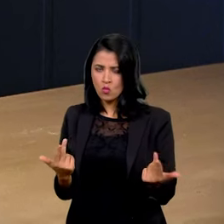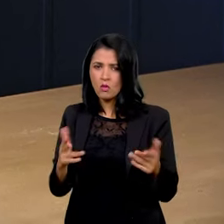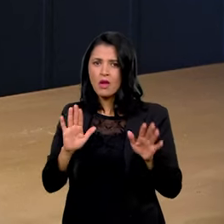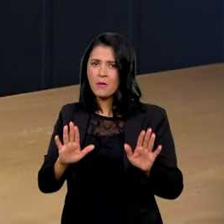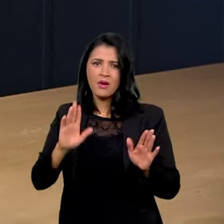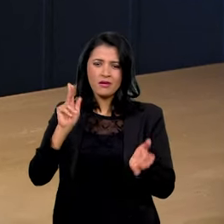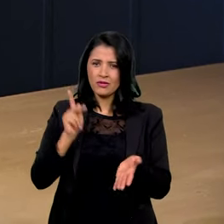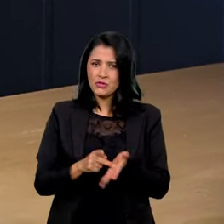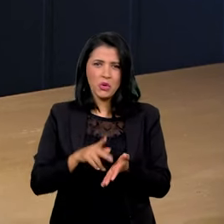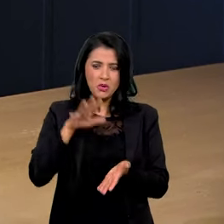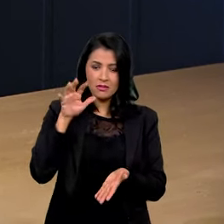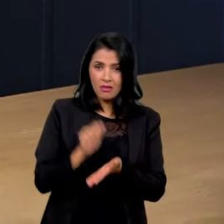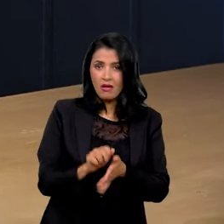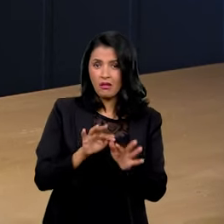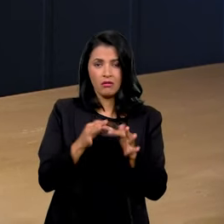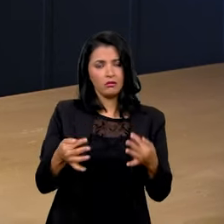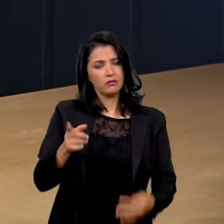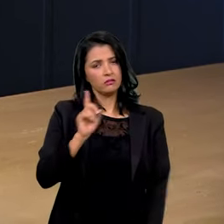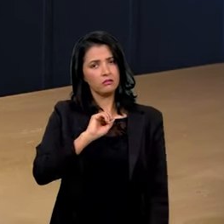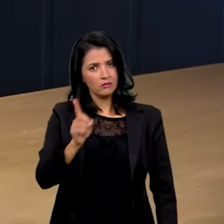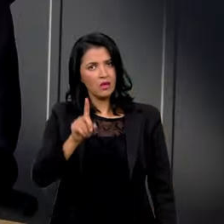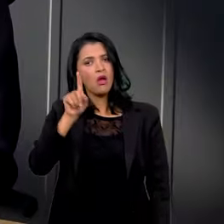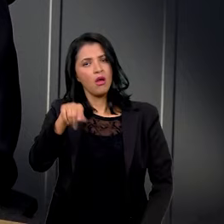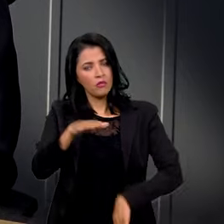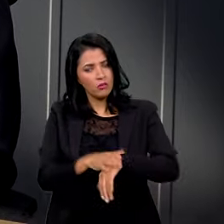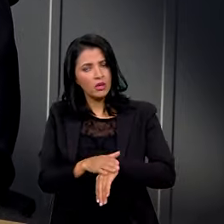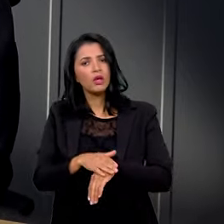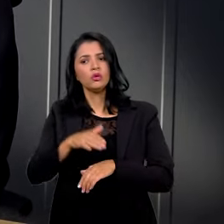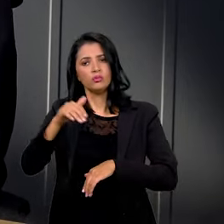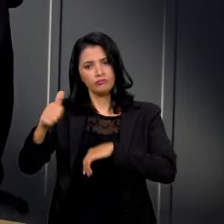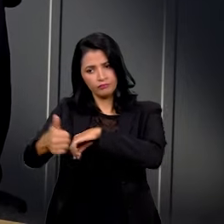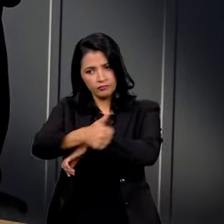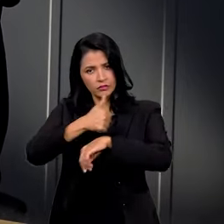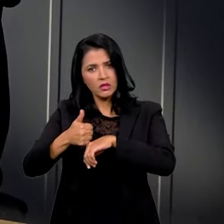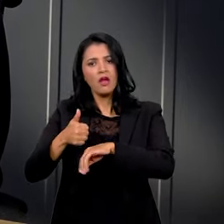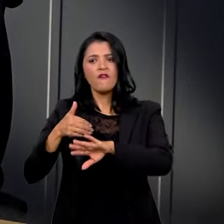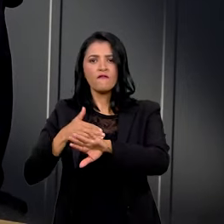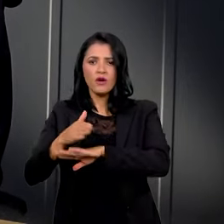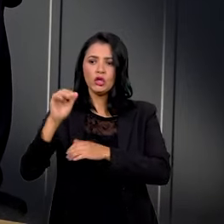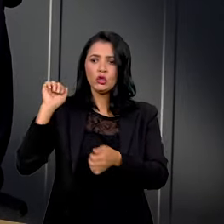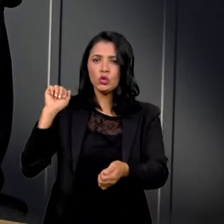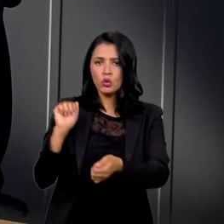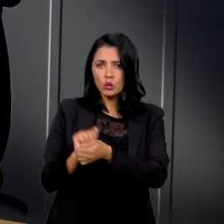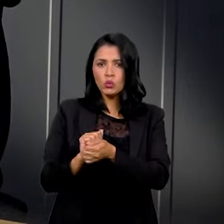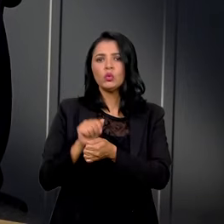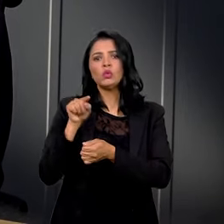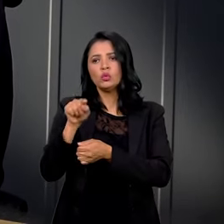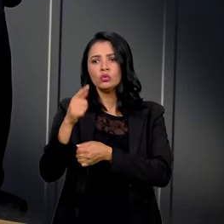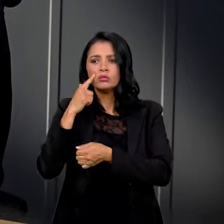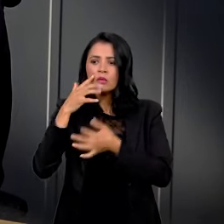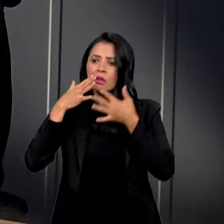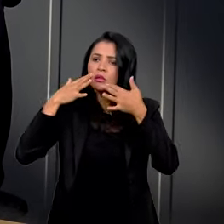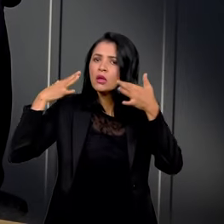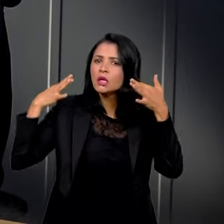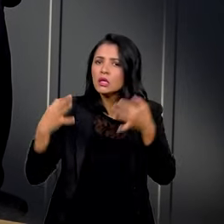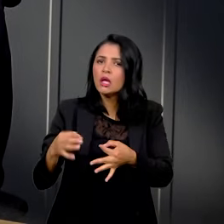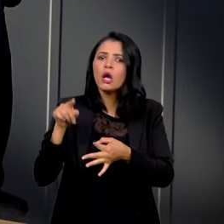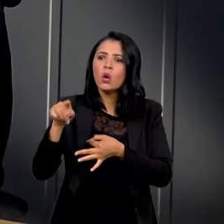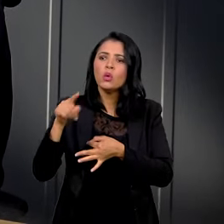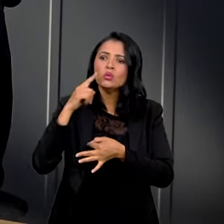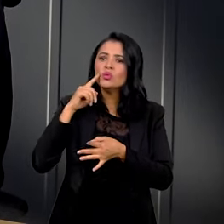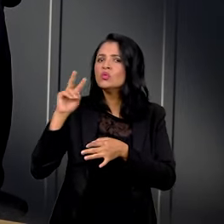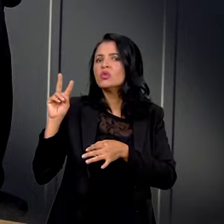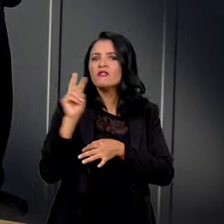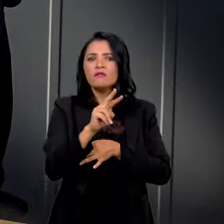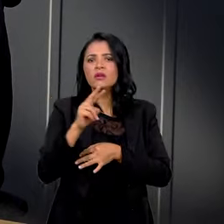família presenciou vivenciou Quais são os seus anseios Quais são as suas dúvidas Quais são os seus medos então muit das vezes o